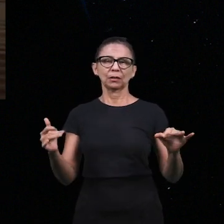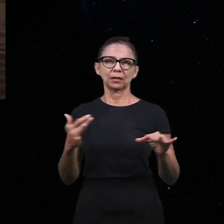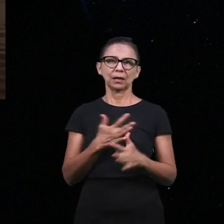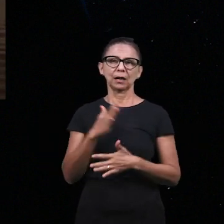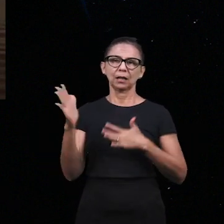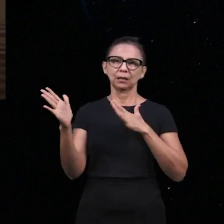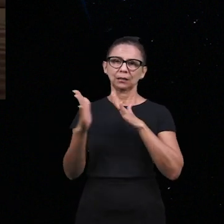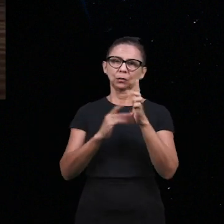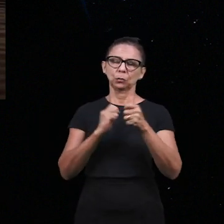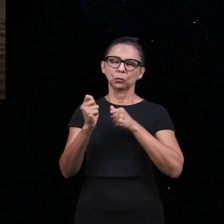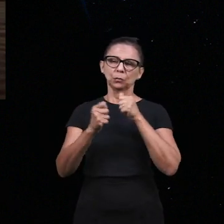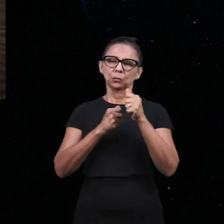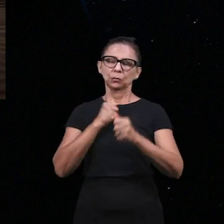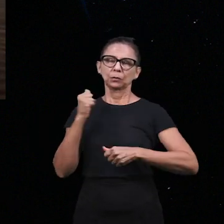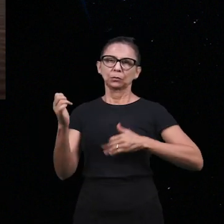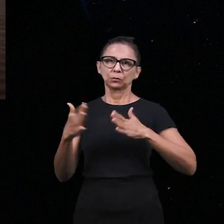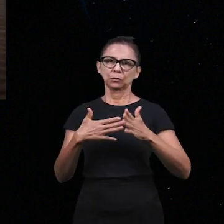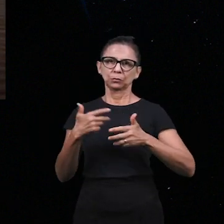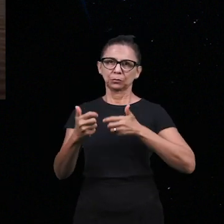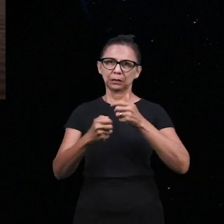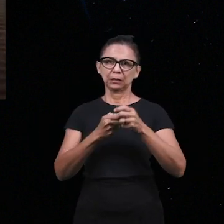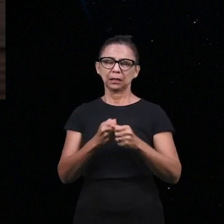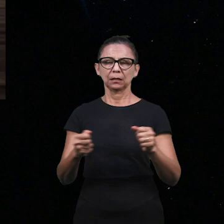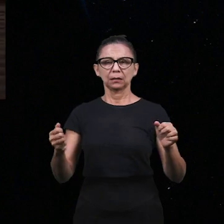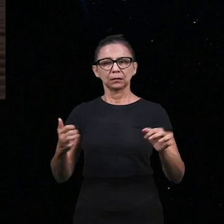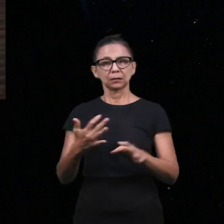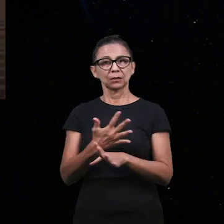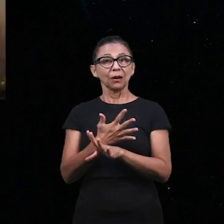Glória, glória, aleluia.